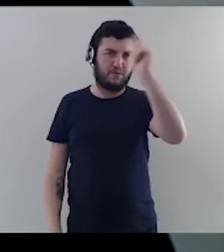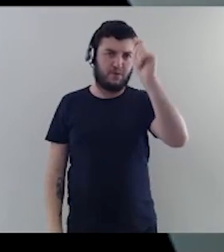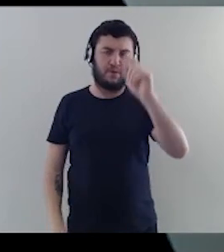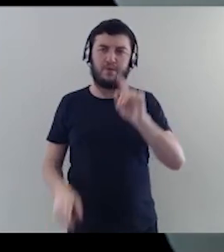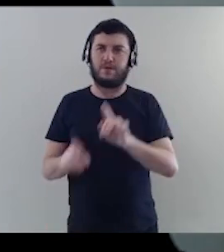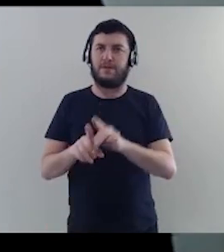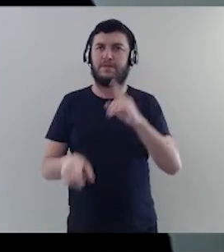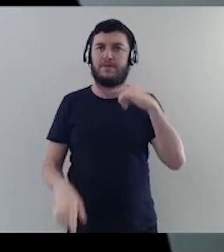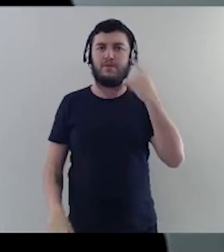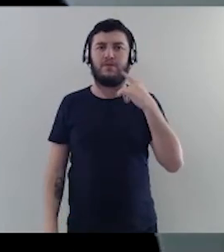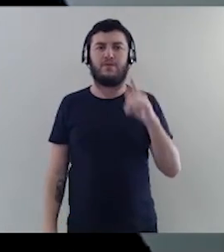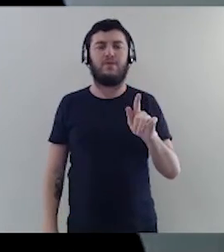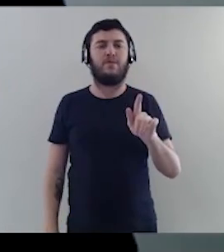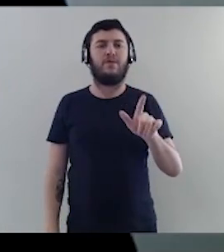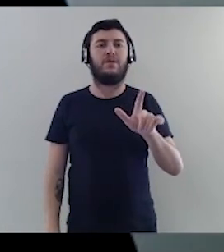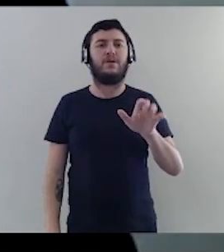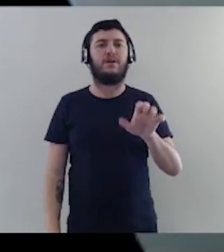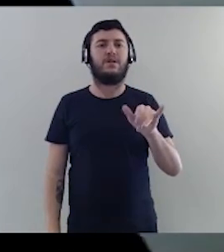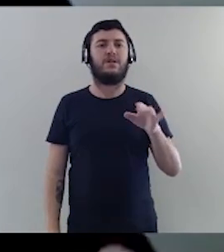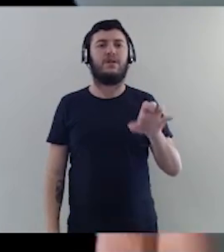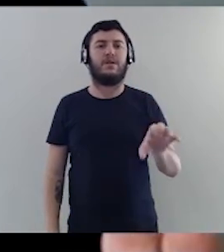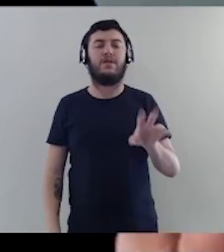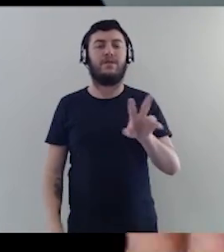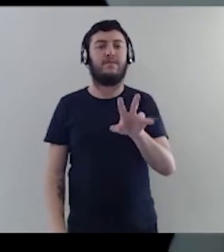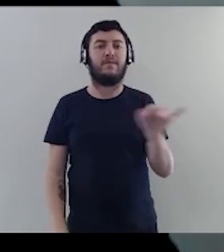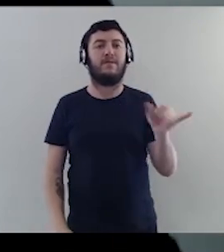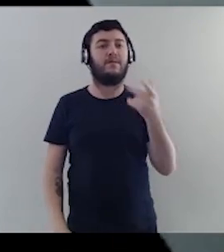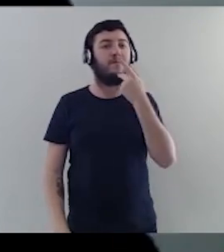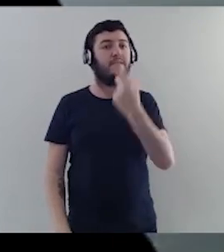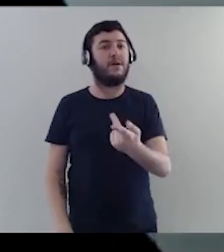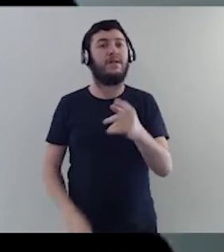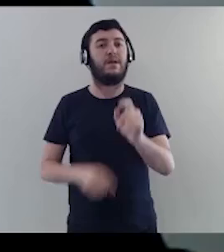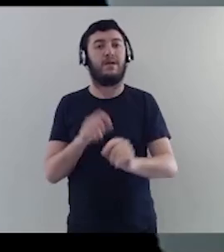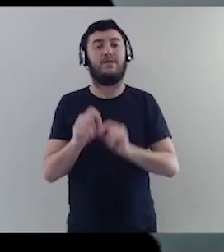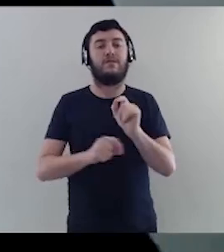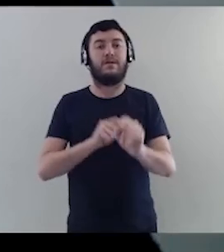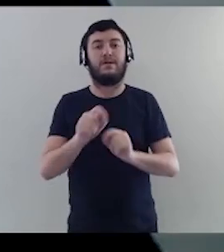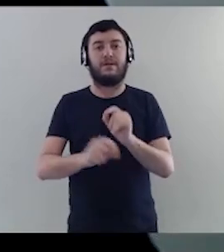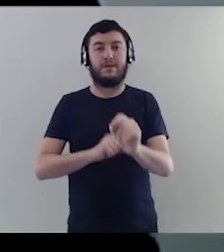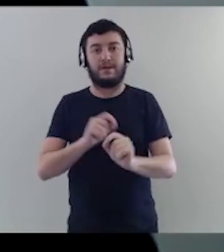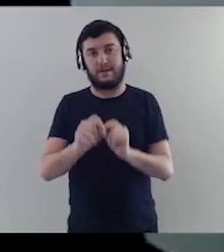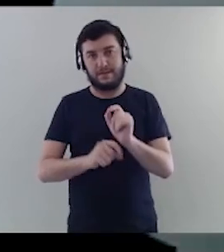Grace Mendonça faz notar o relevo pacificador